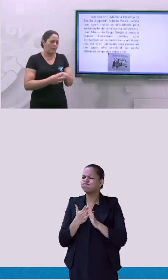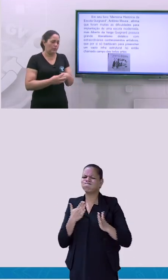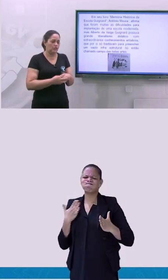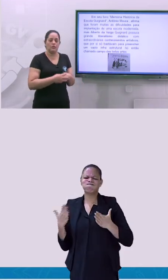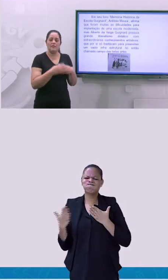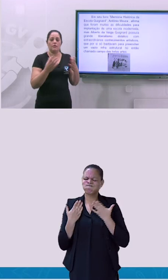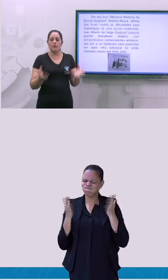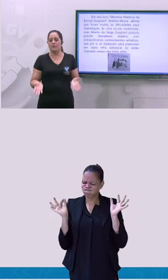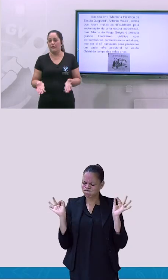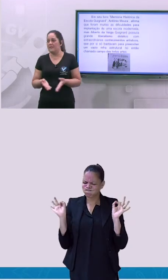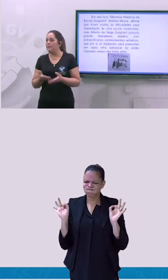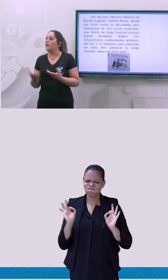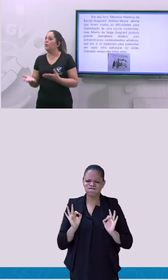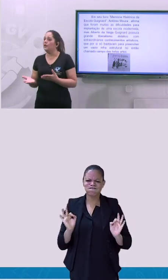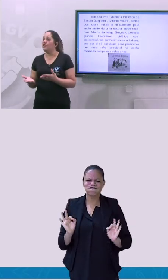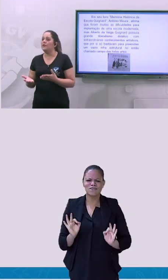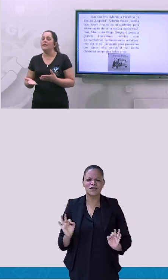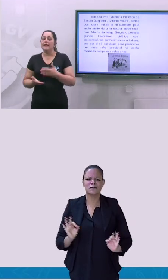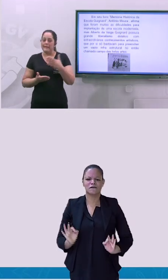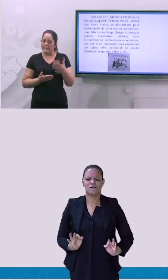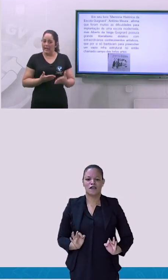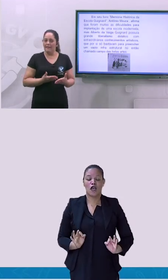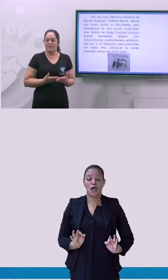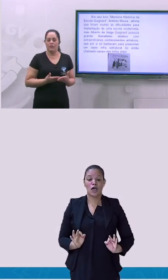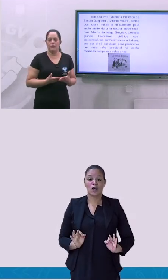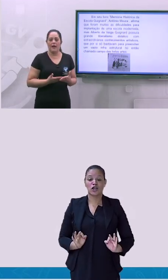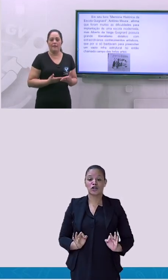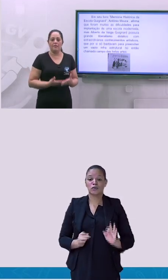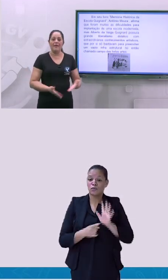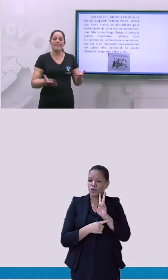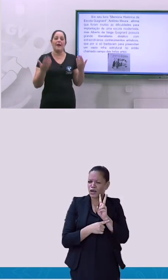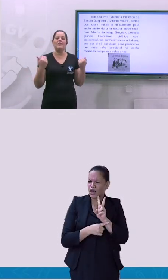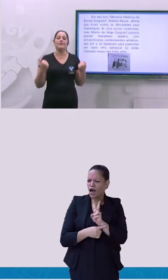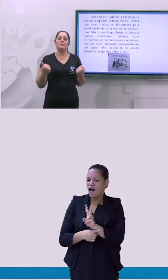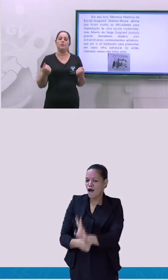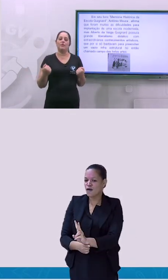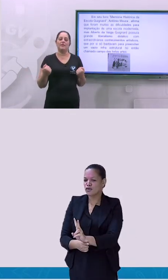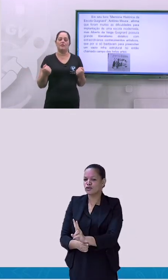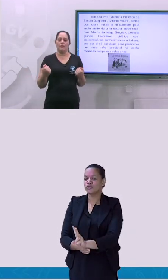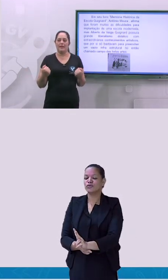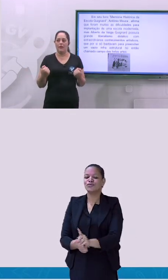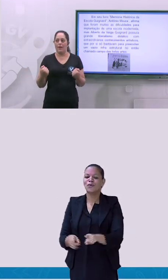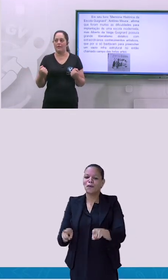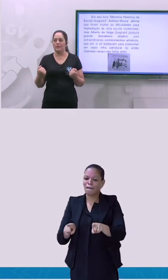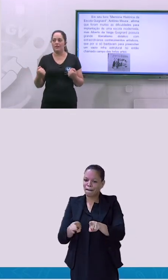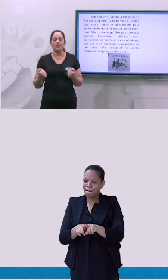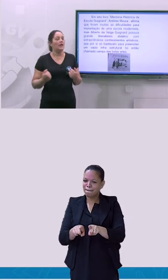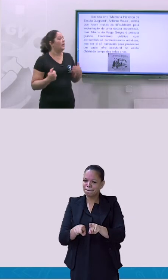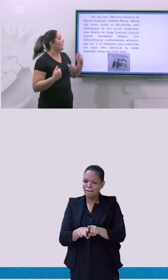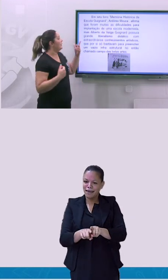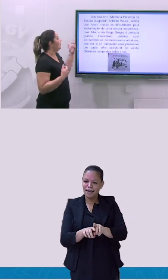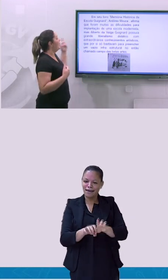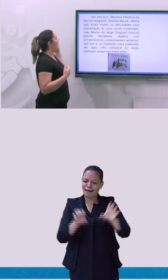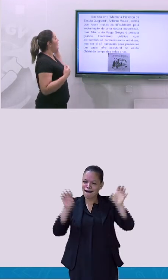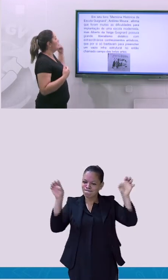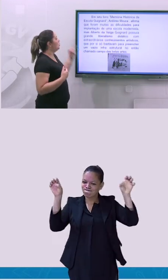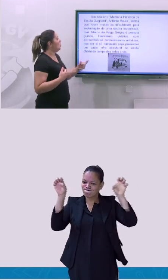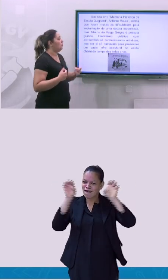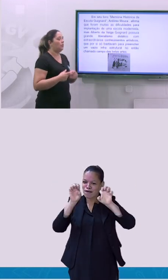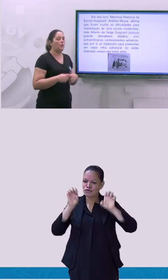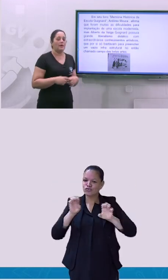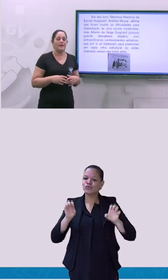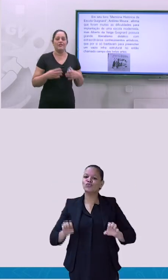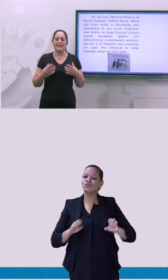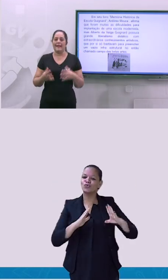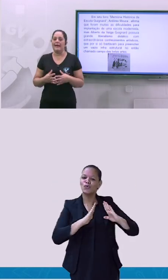Qualquer instituição que nós vamos abrir hoje tem essas dificuldades. Mas imagina em 1944, gente. Então,